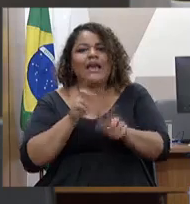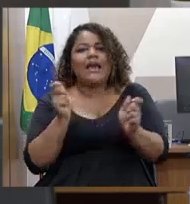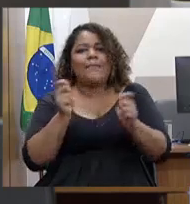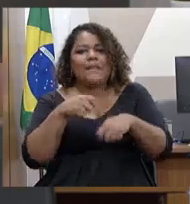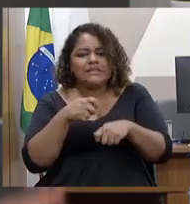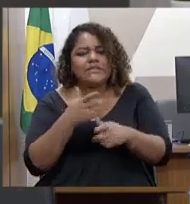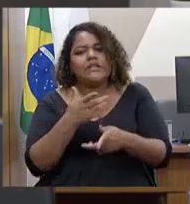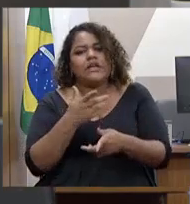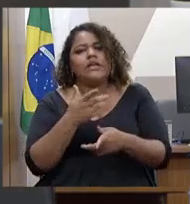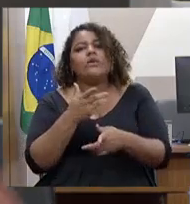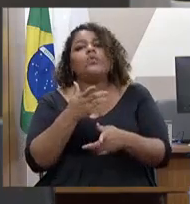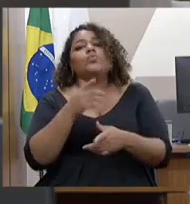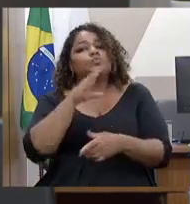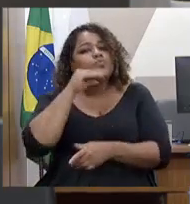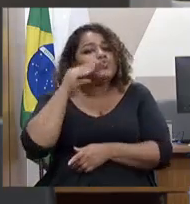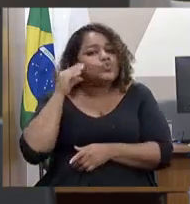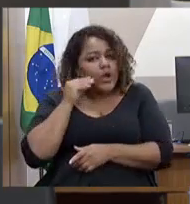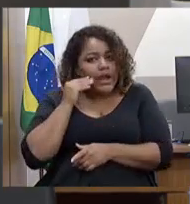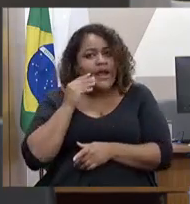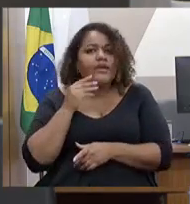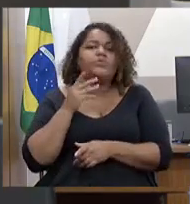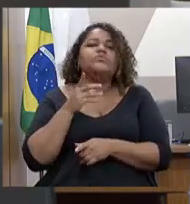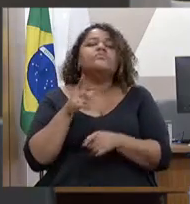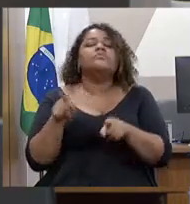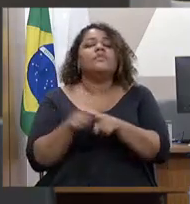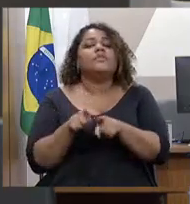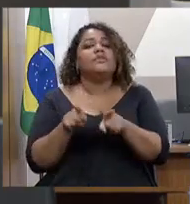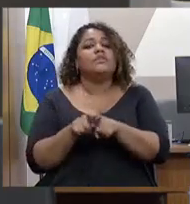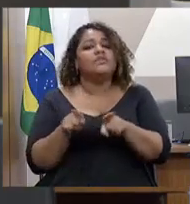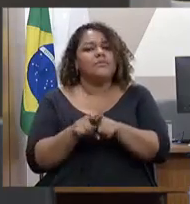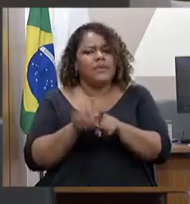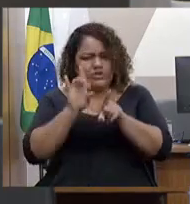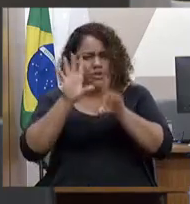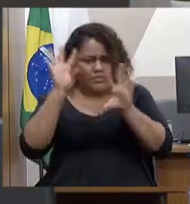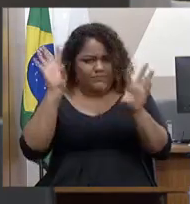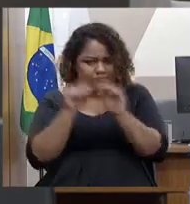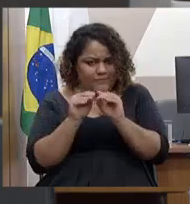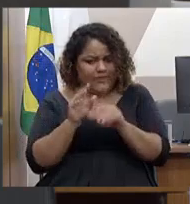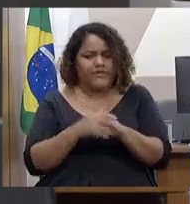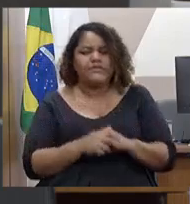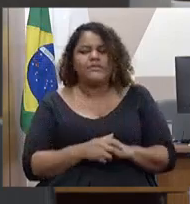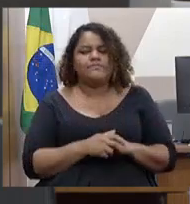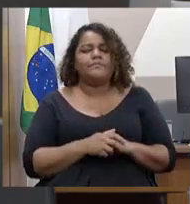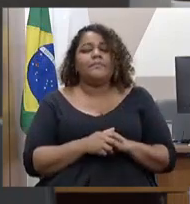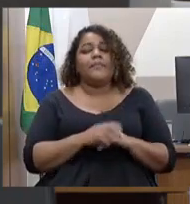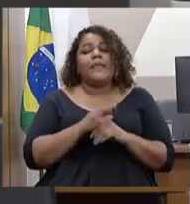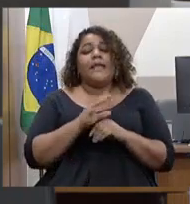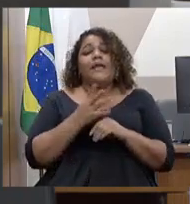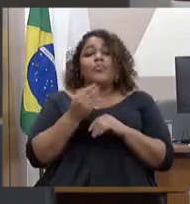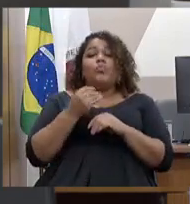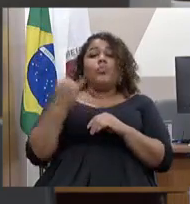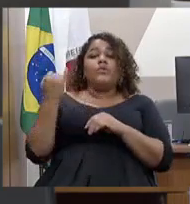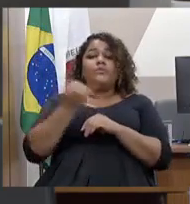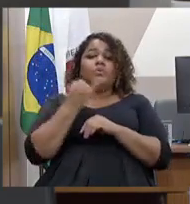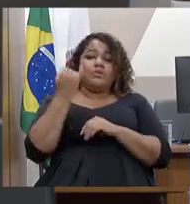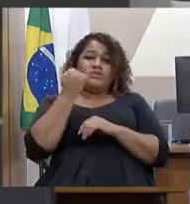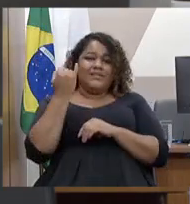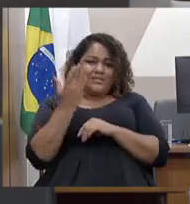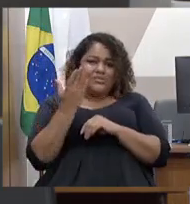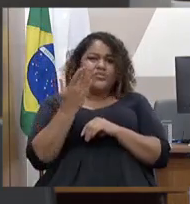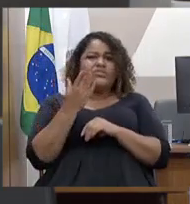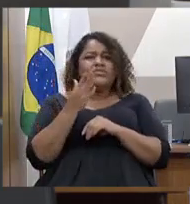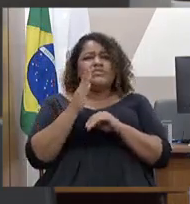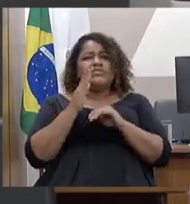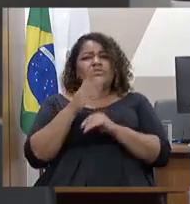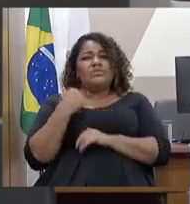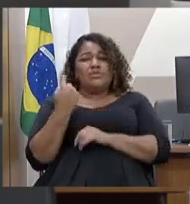do trabalhador e eu acho Jorge só para finalizar aqui essa questão eu acho que é muito importante até pelo tempo que a gente já